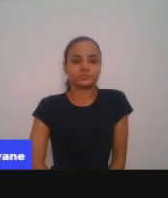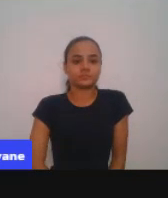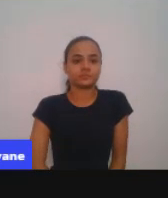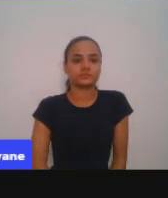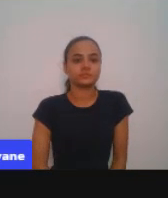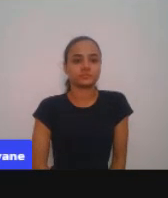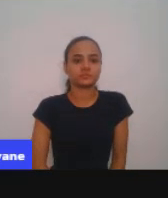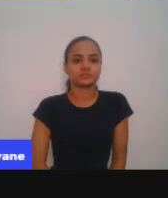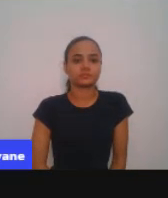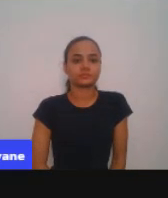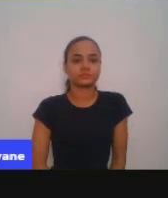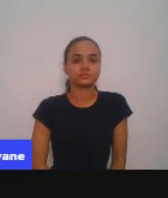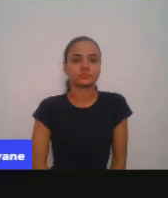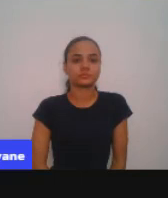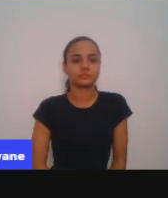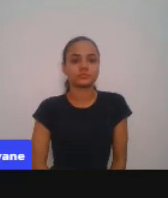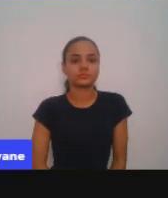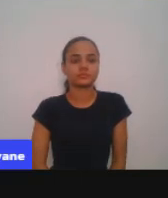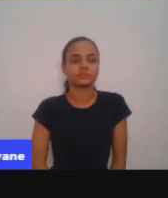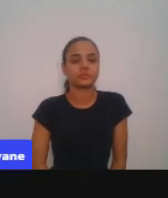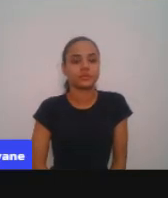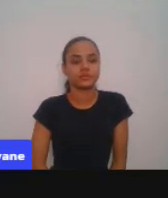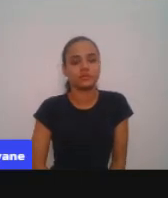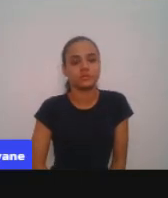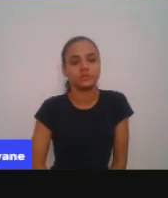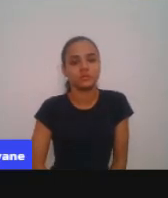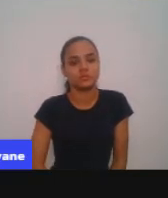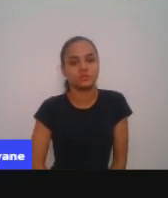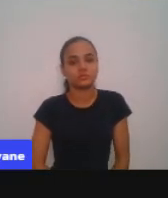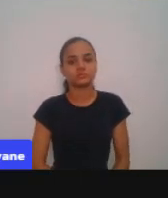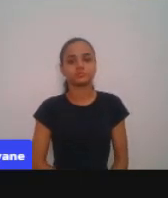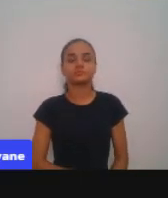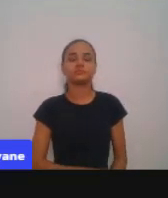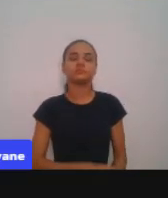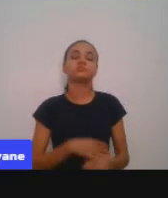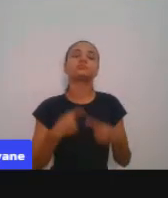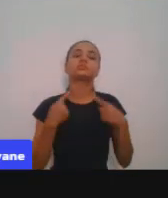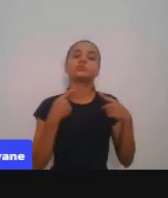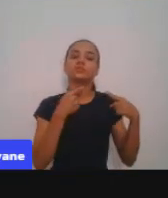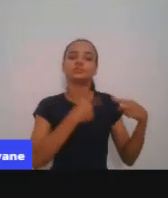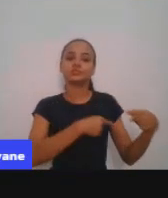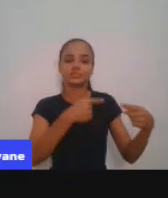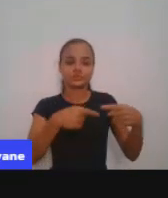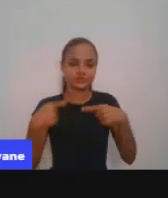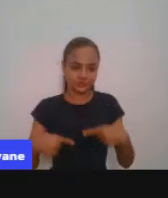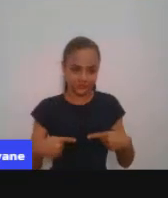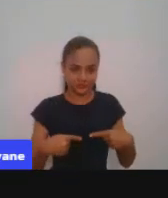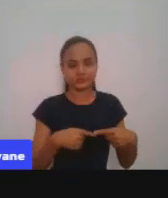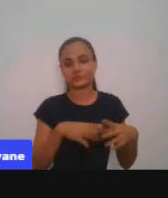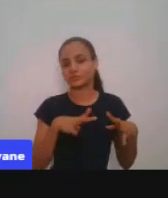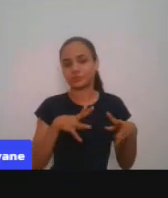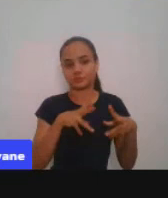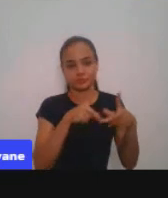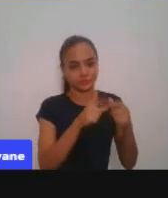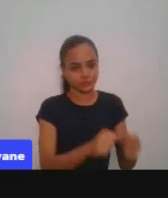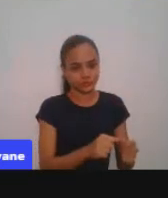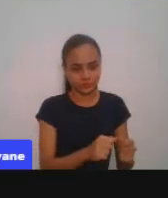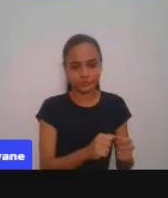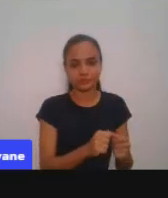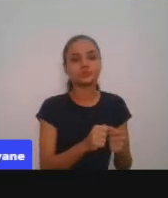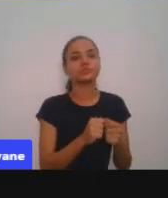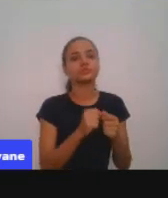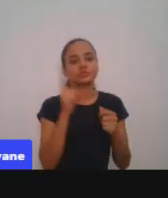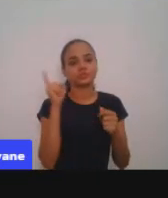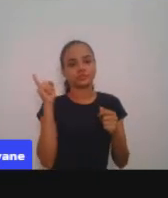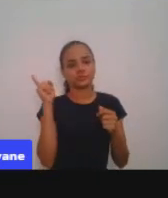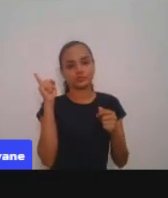Ok. Então, posto esses desafios todos, né, os cadernos, eles foram e são pensados todo esse